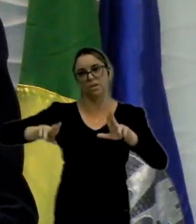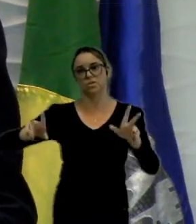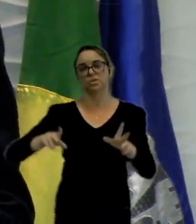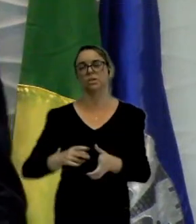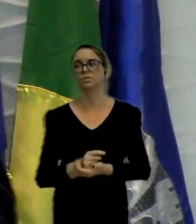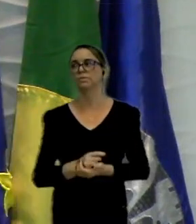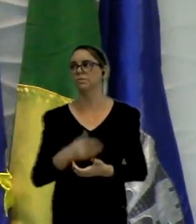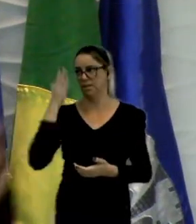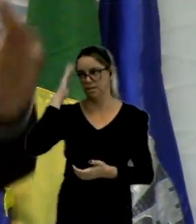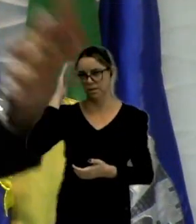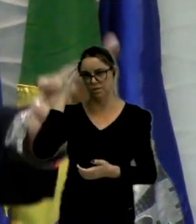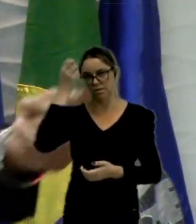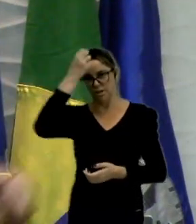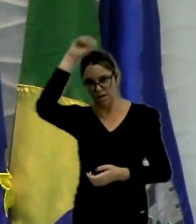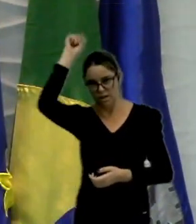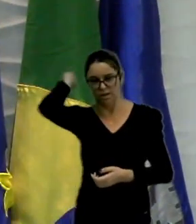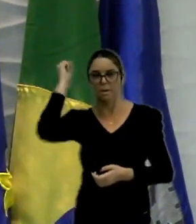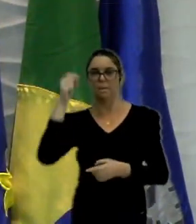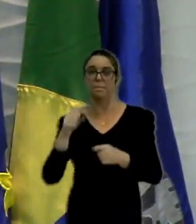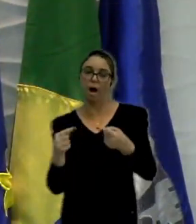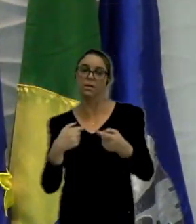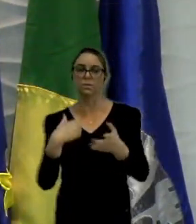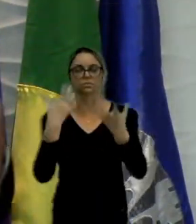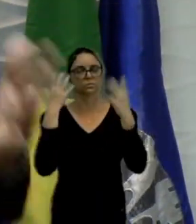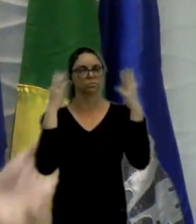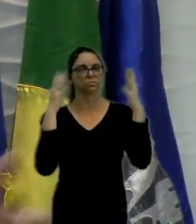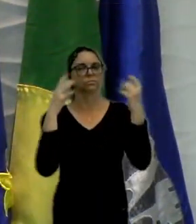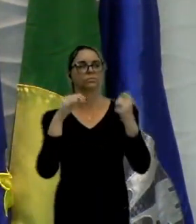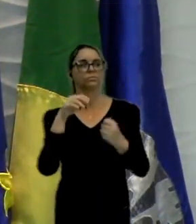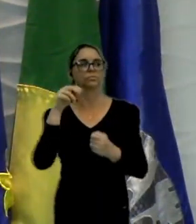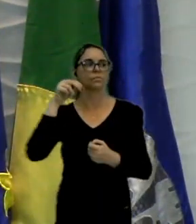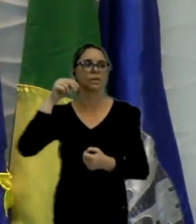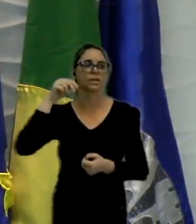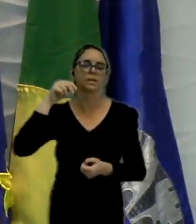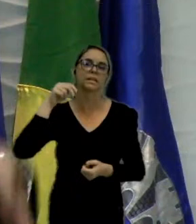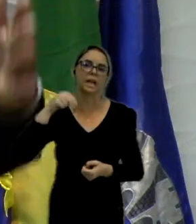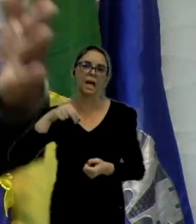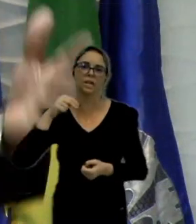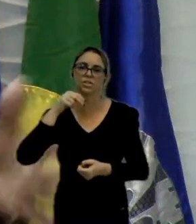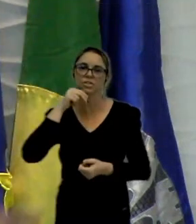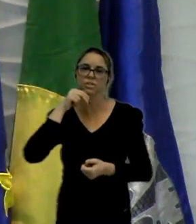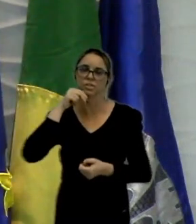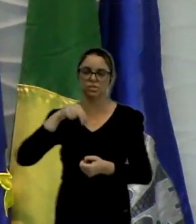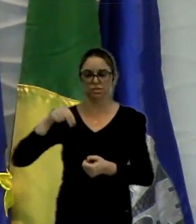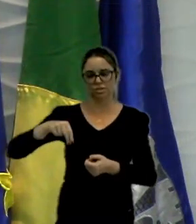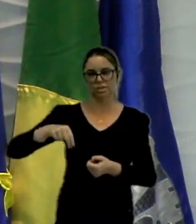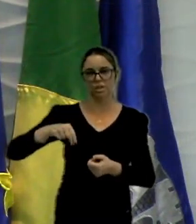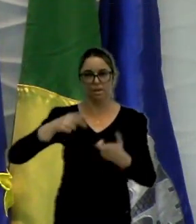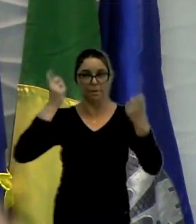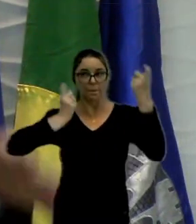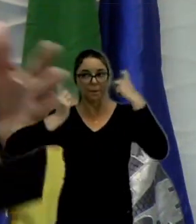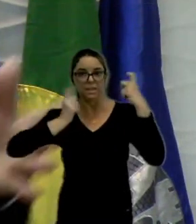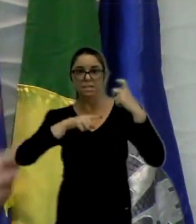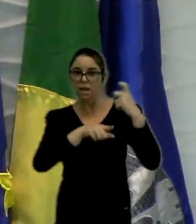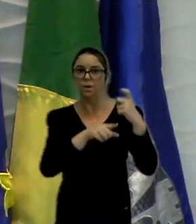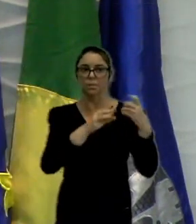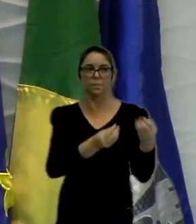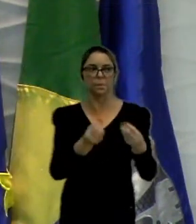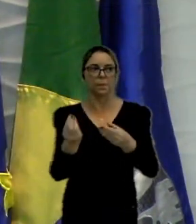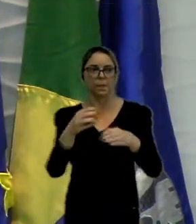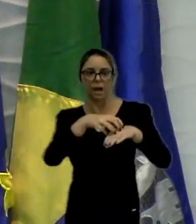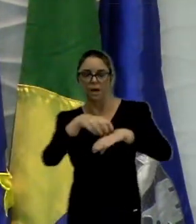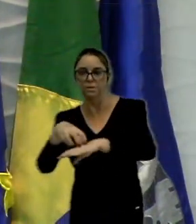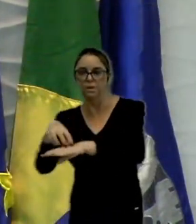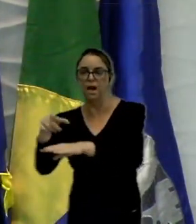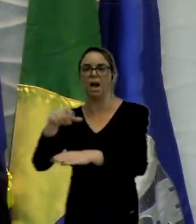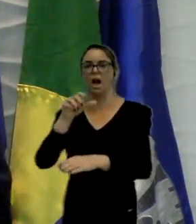senhor presidente? Agora, parabenizo a vereadora Neide pela sua preocupação de carregar os pacientes de alta. Eu acredito que